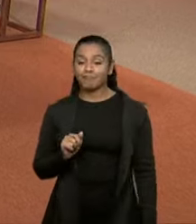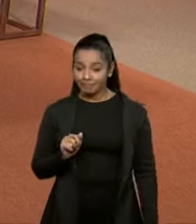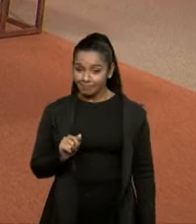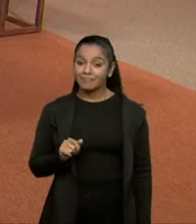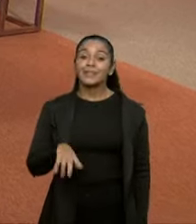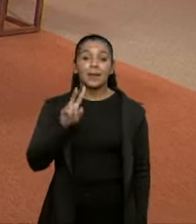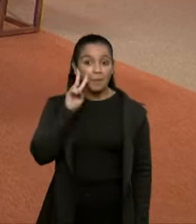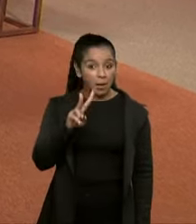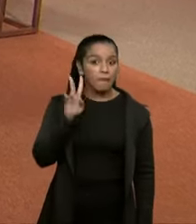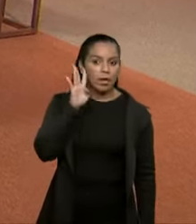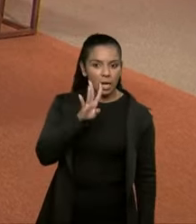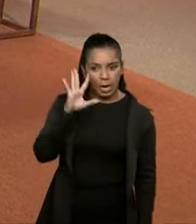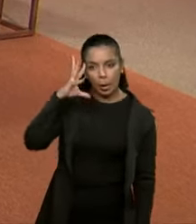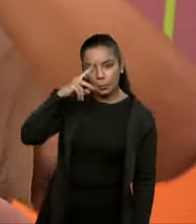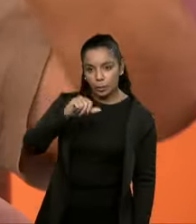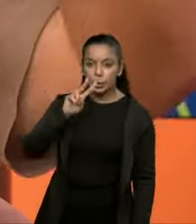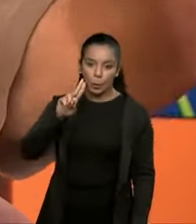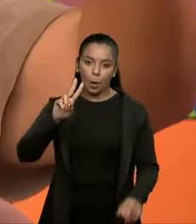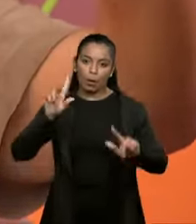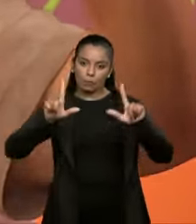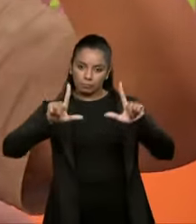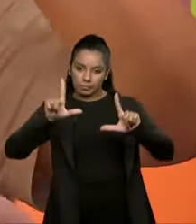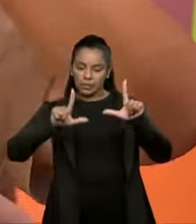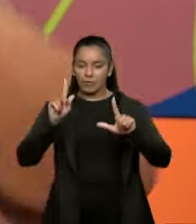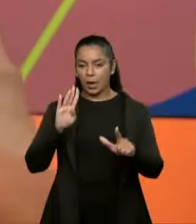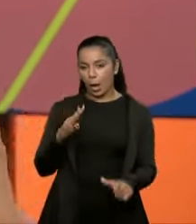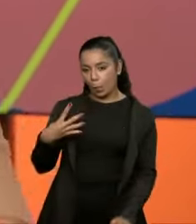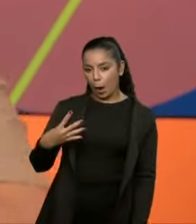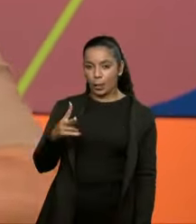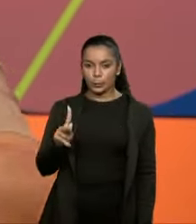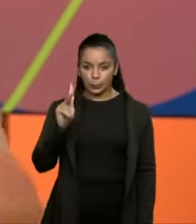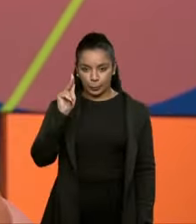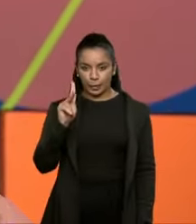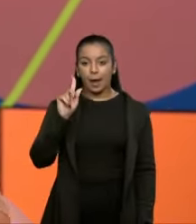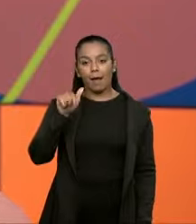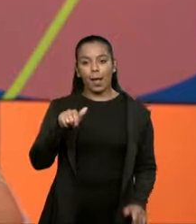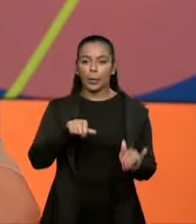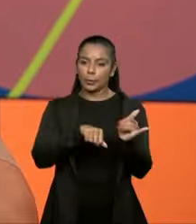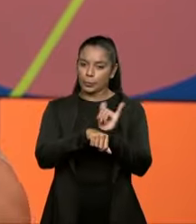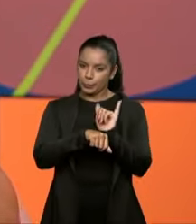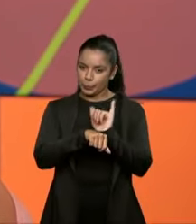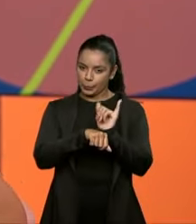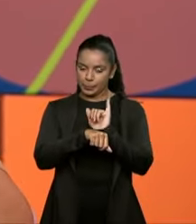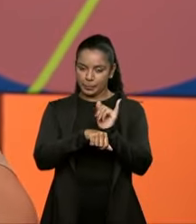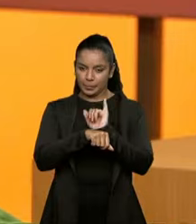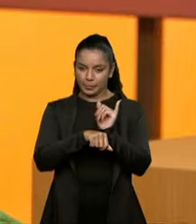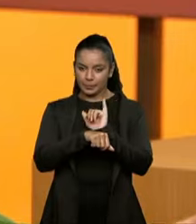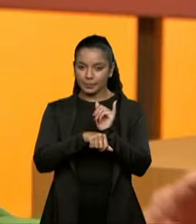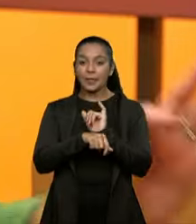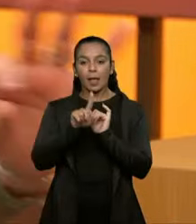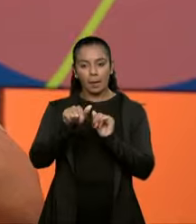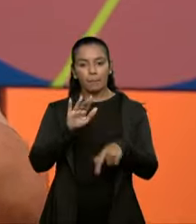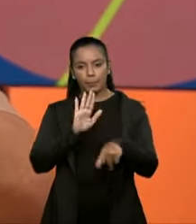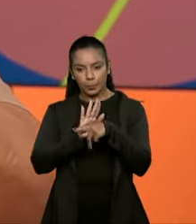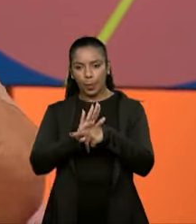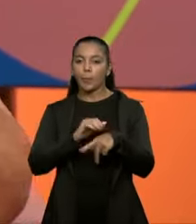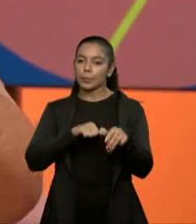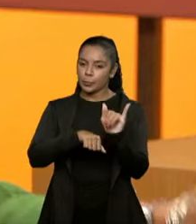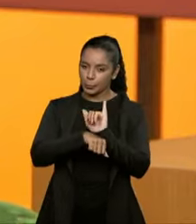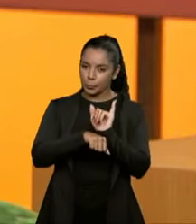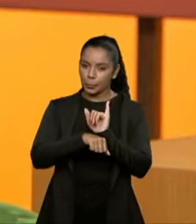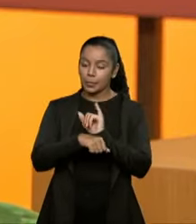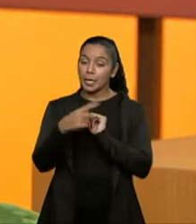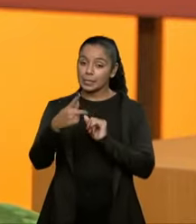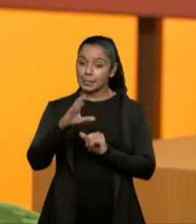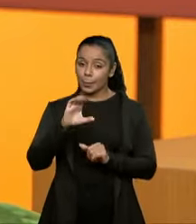ver maneiro, bonitinho, que nem se toma na televisão aí, em 4K, bonitinho, lá no YouTube. No YouTube, é o canal do YouTube. É, que é contando... Escreve o seu canal.